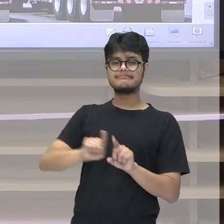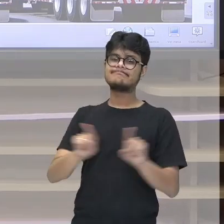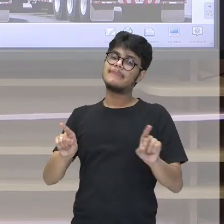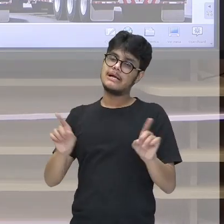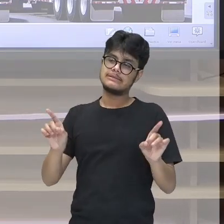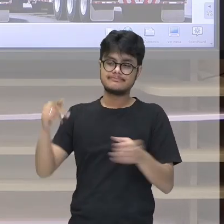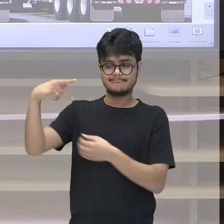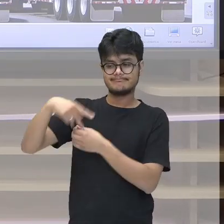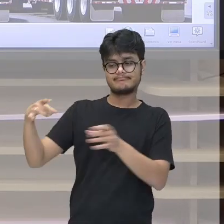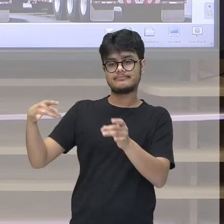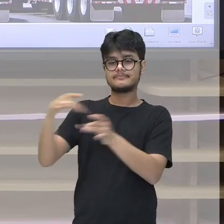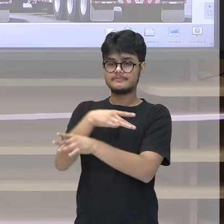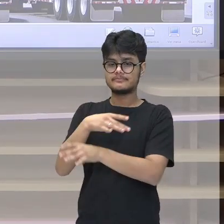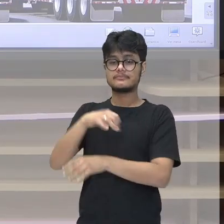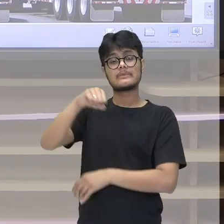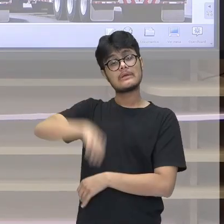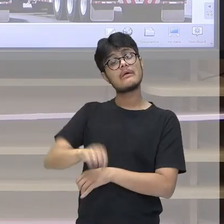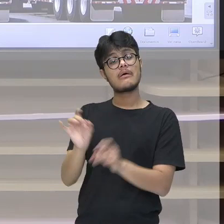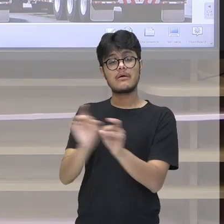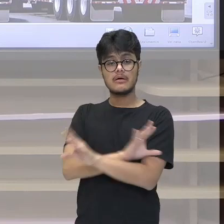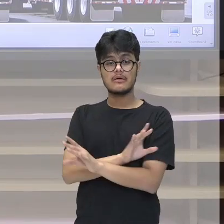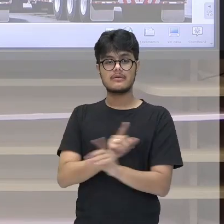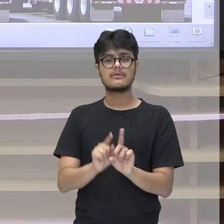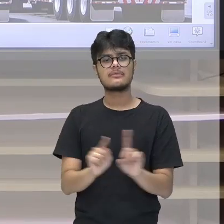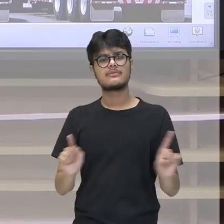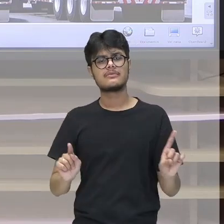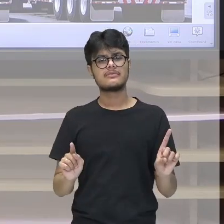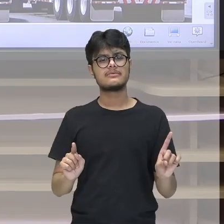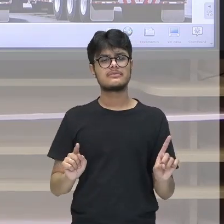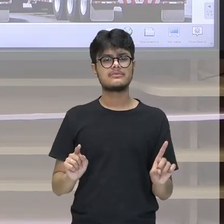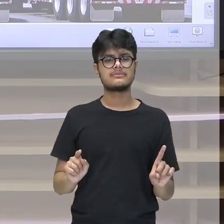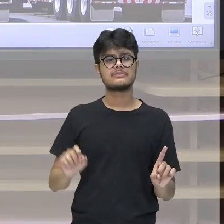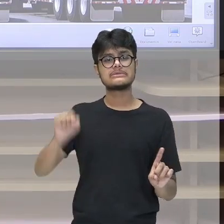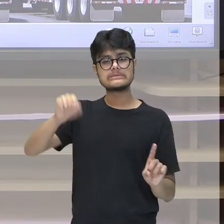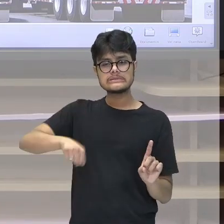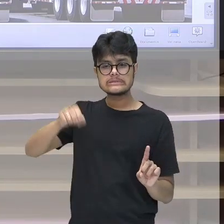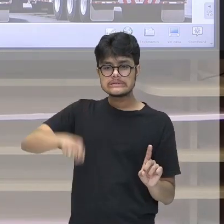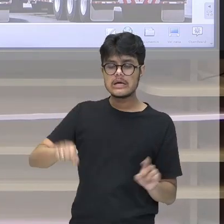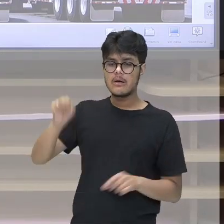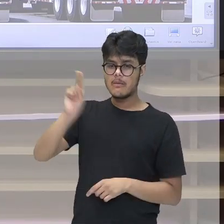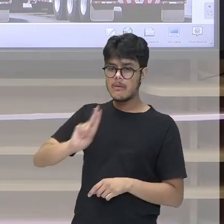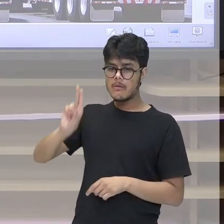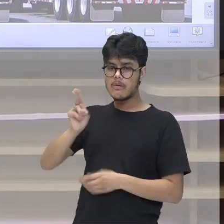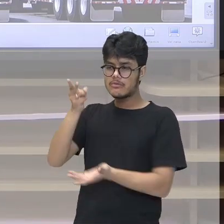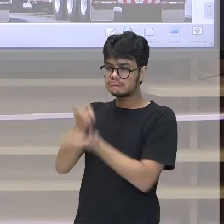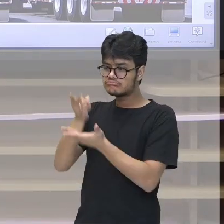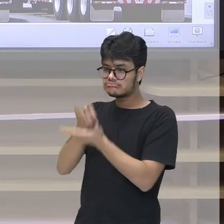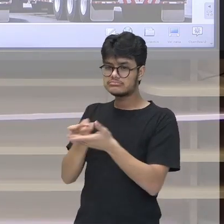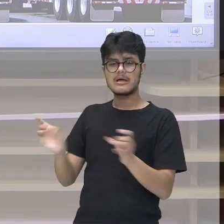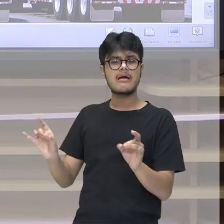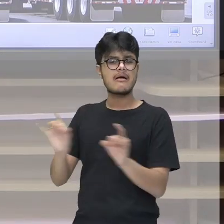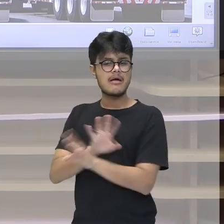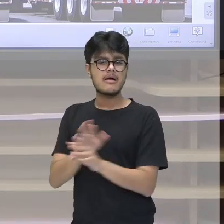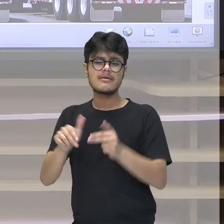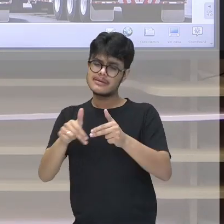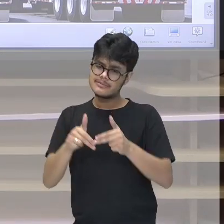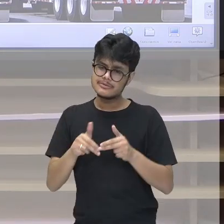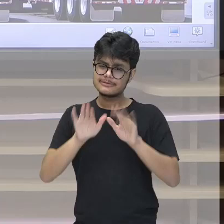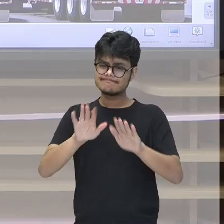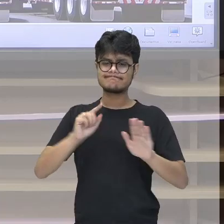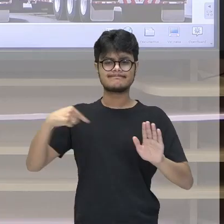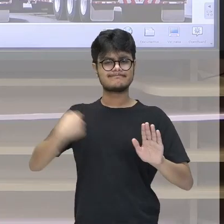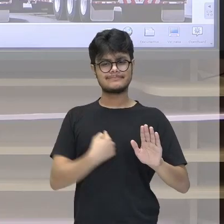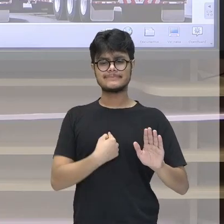pode acabar, ele vai acabar, ainda mais na quantidade que se utiliza, Então, é por isso que a gente, aos